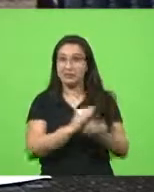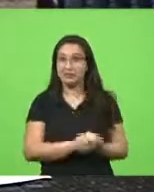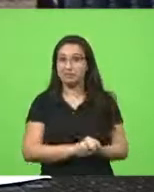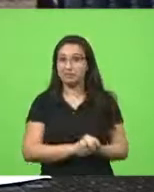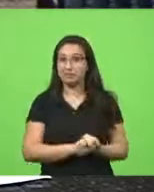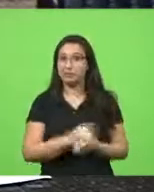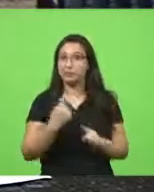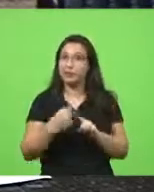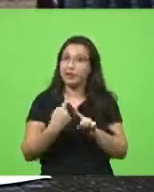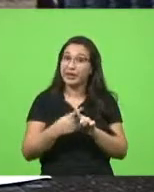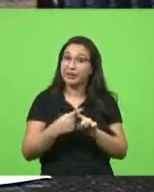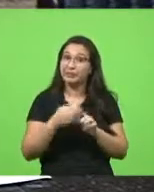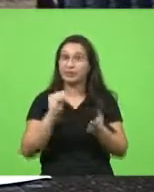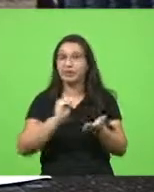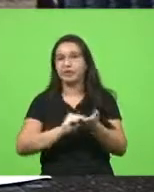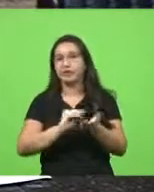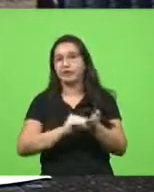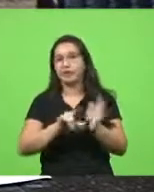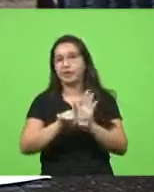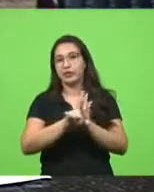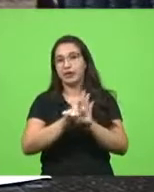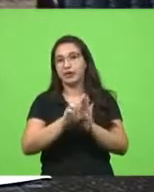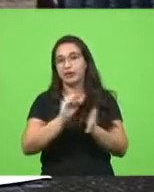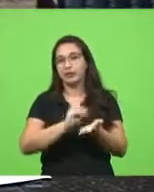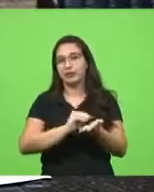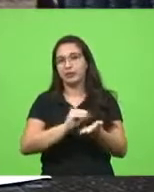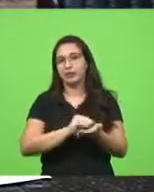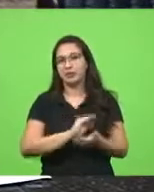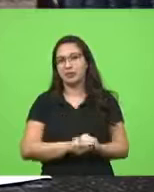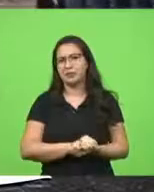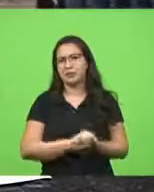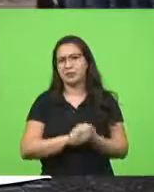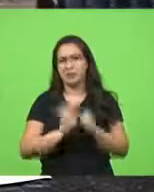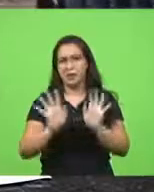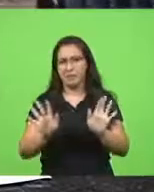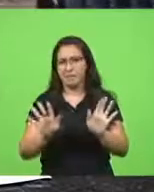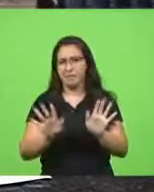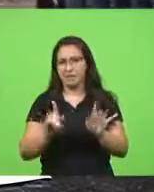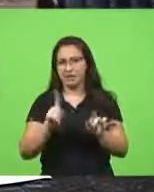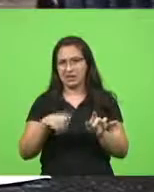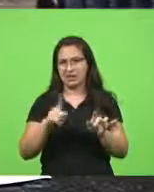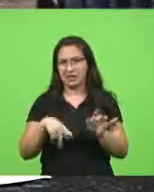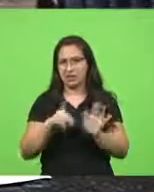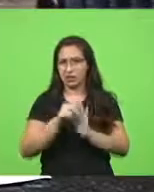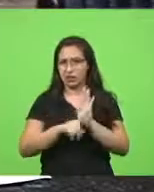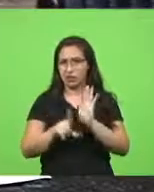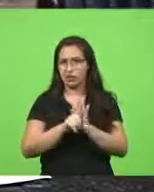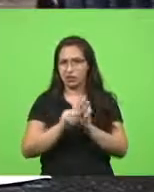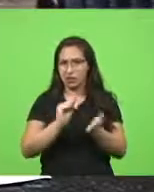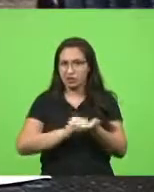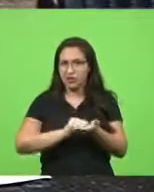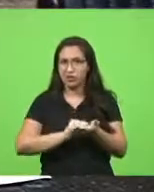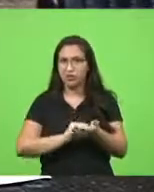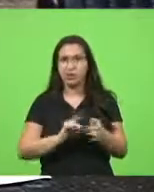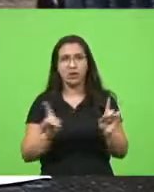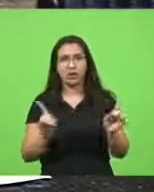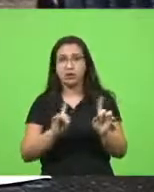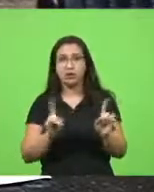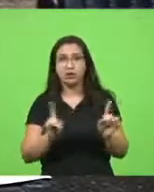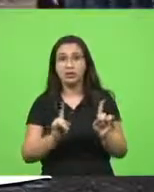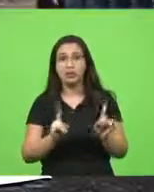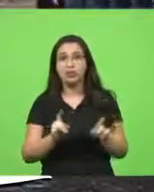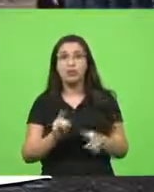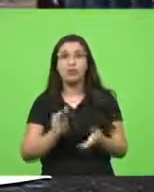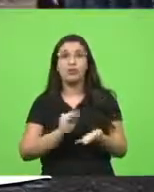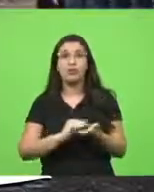uma lei. Mas, na verdade, não é falta de um projeto de lei, porque o projeto de lei já está nessa casa. É apenas falta